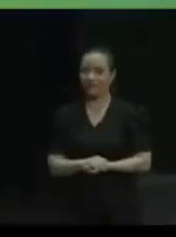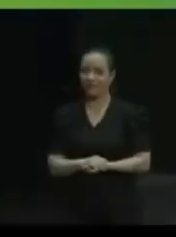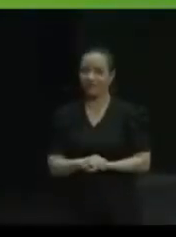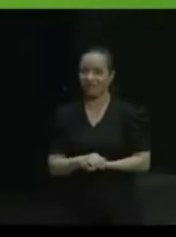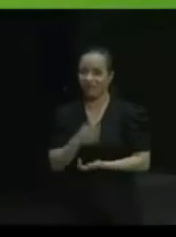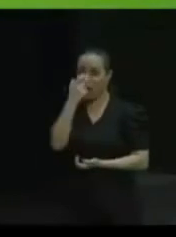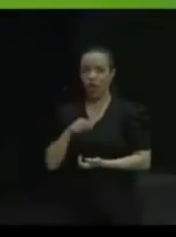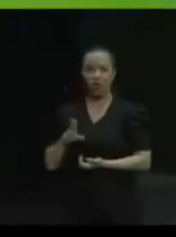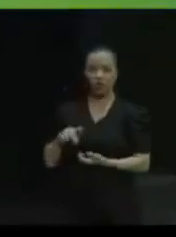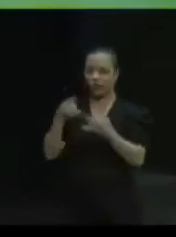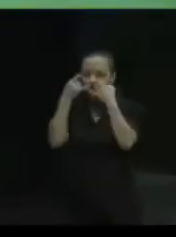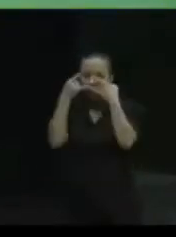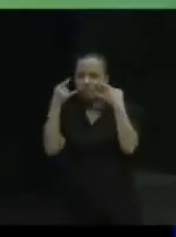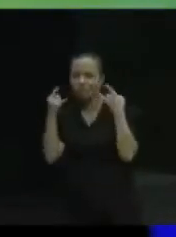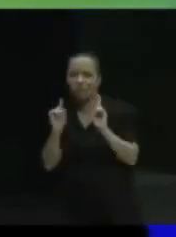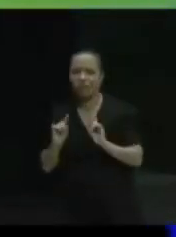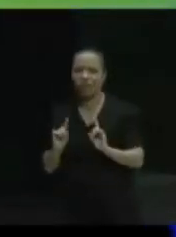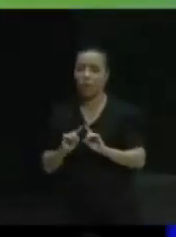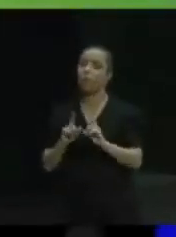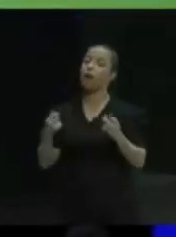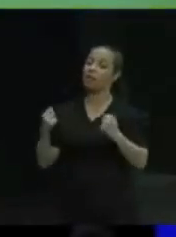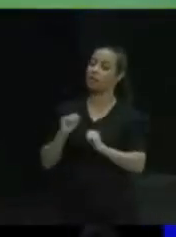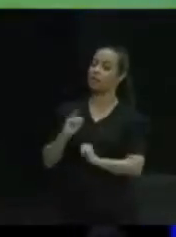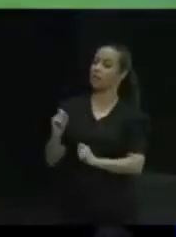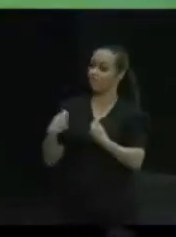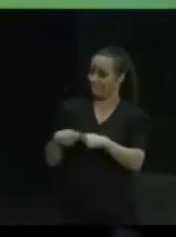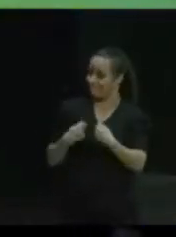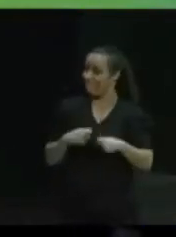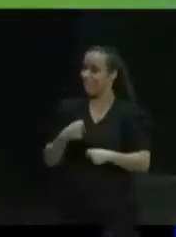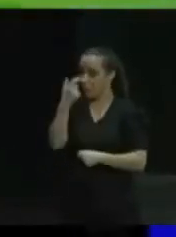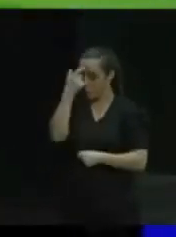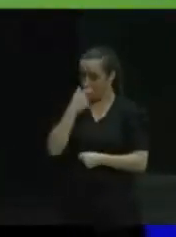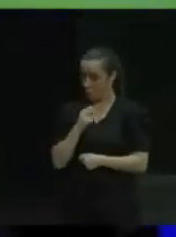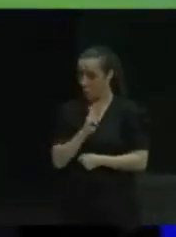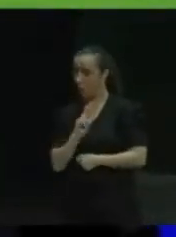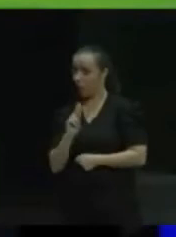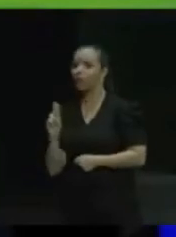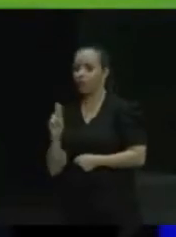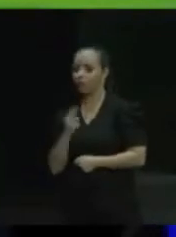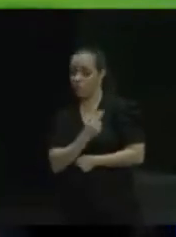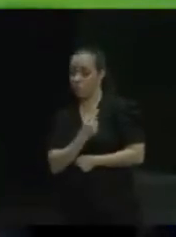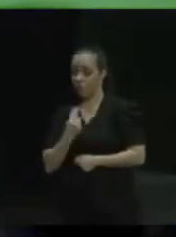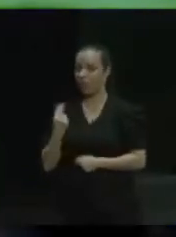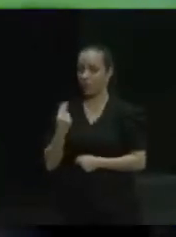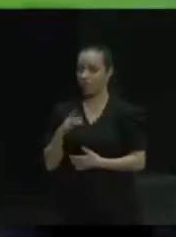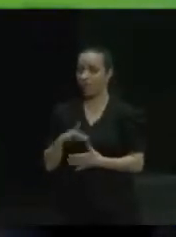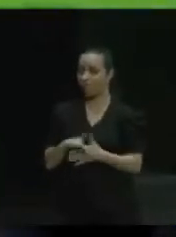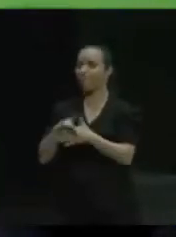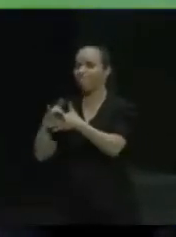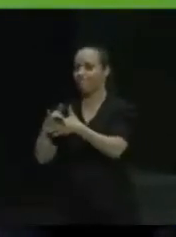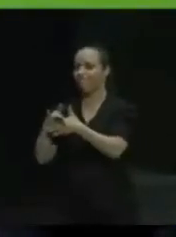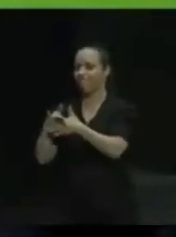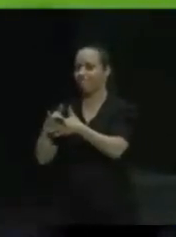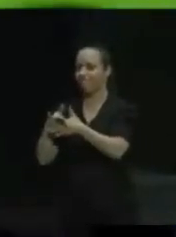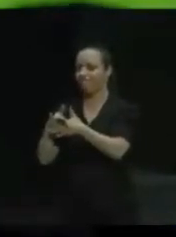eu nunca tive essa ambição, mas se for preciso o meu nome para essa liderança, ele estará